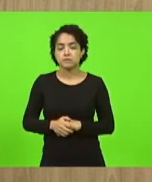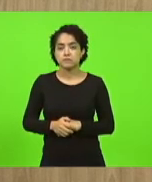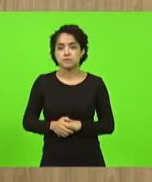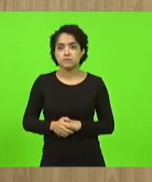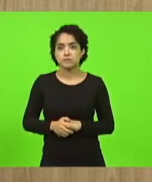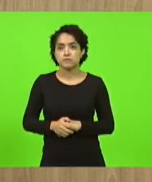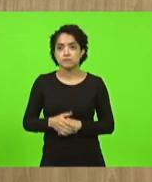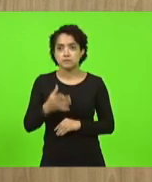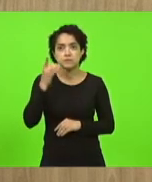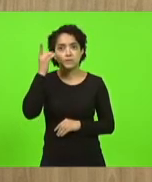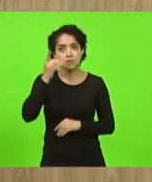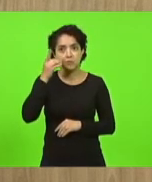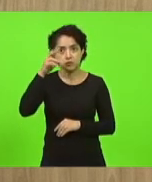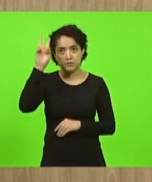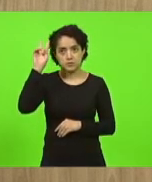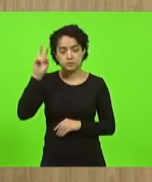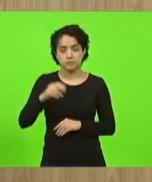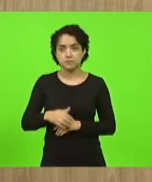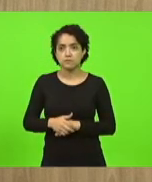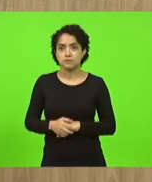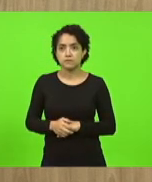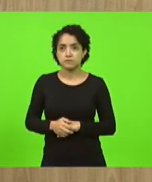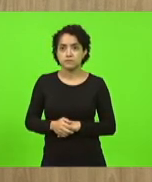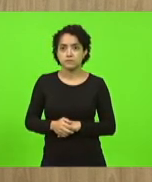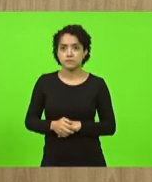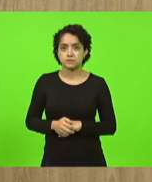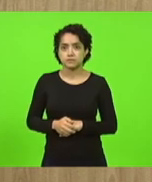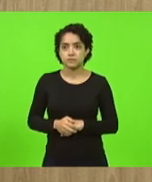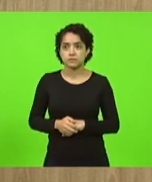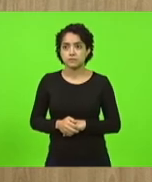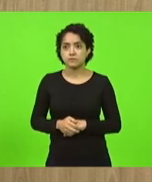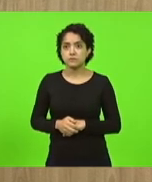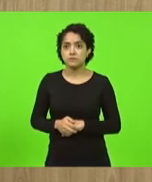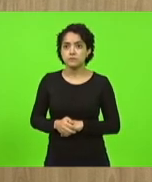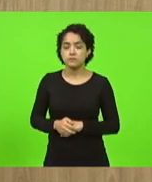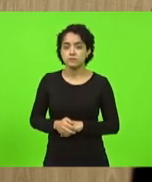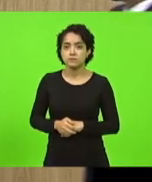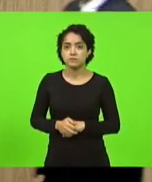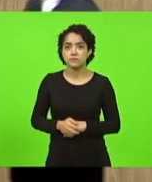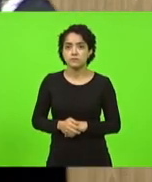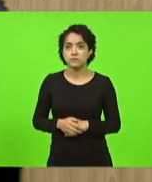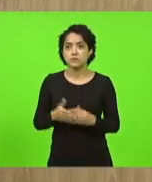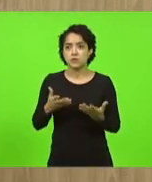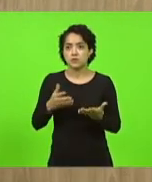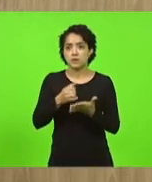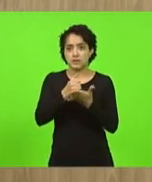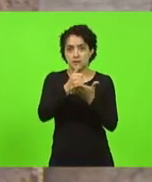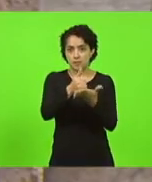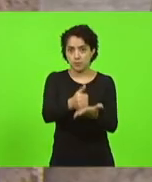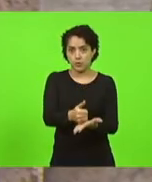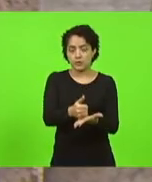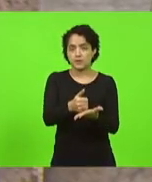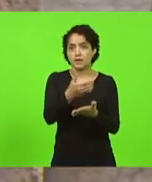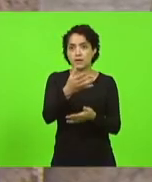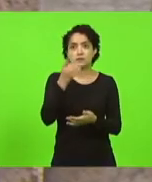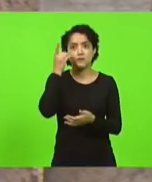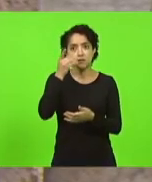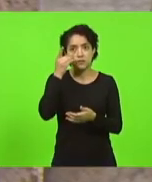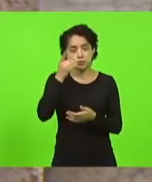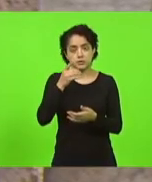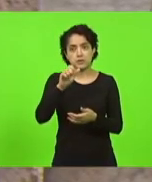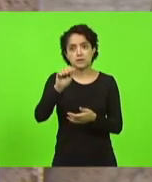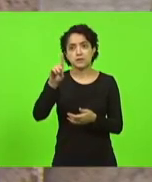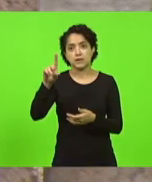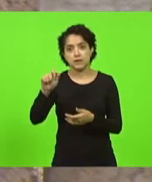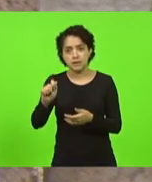Pois não, deputado Vicente Carro Preso. Eu queria me solidarizar com a deputada Ada de Luca, uma lutadora, uma pessoa